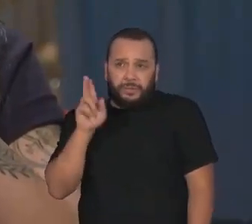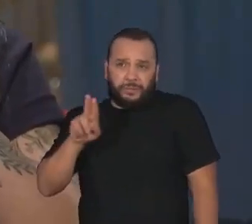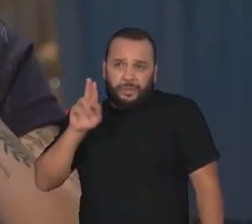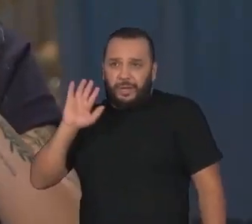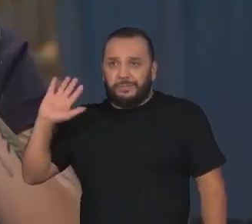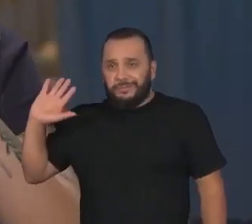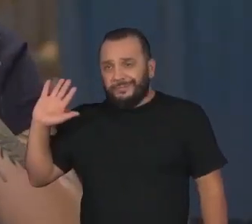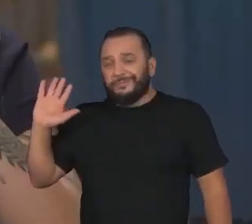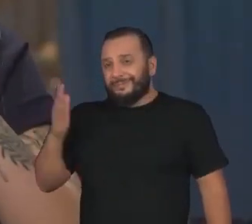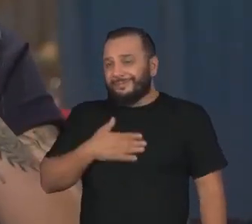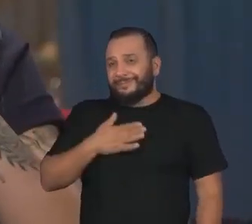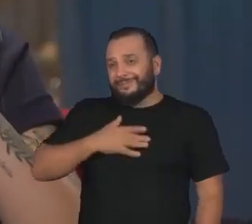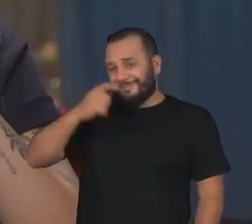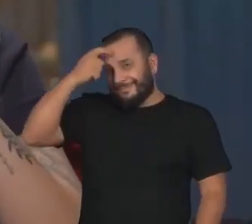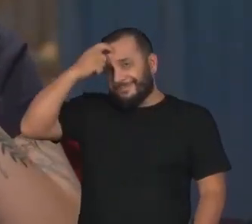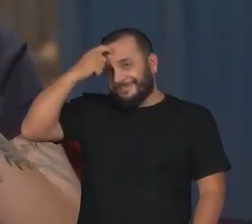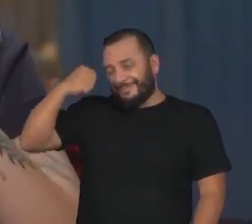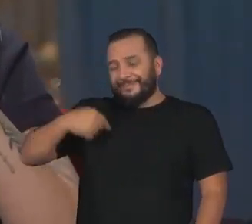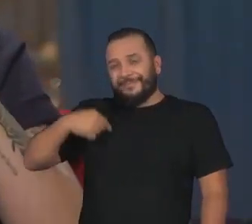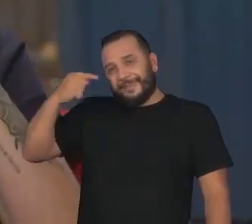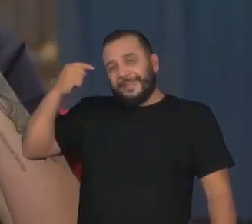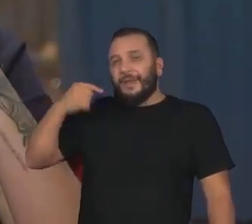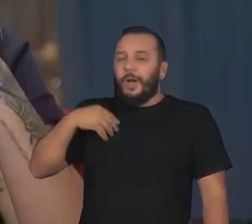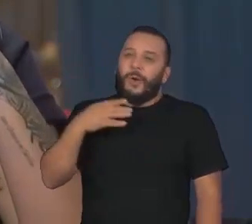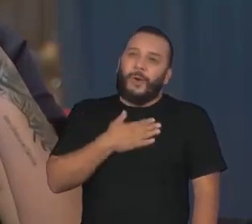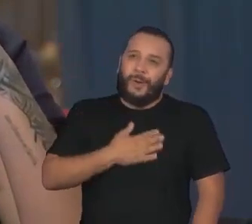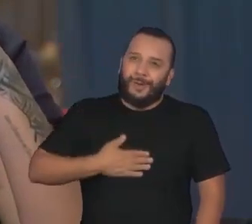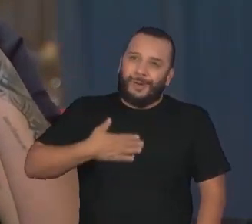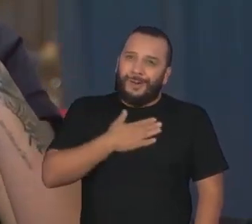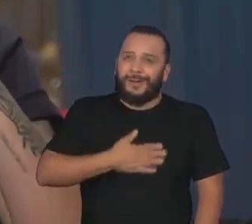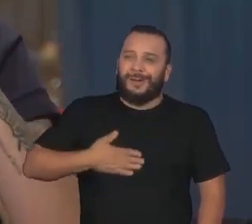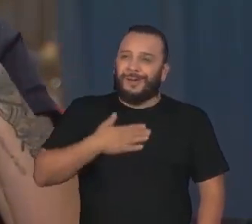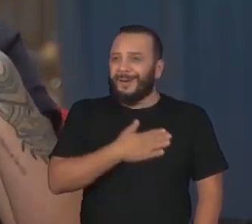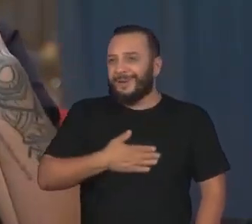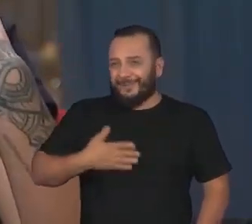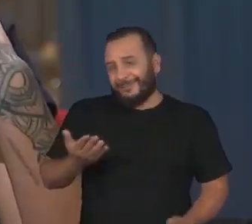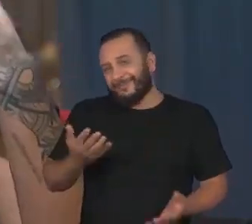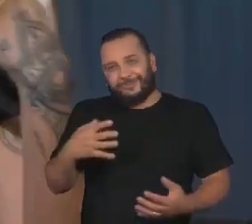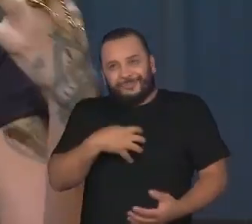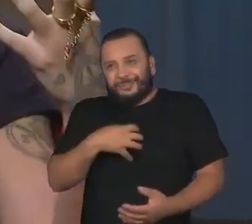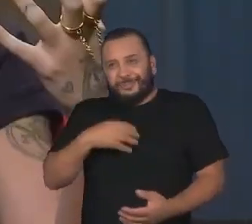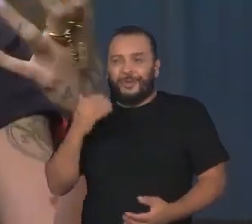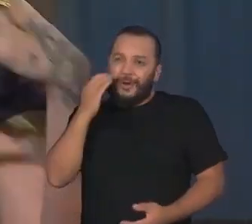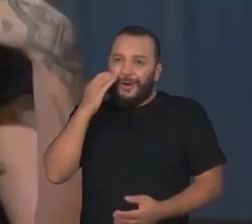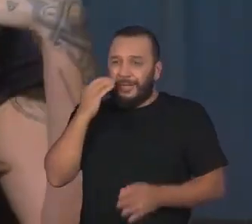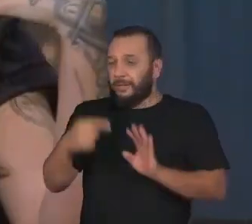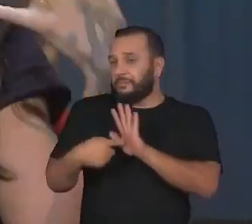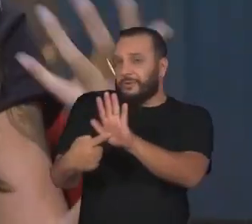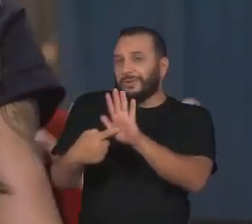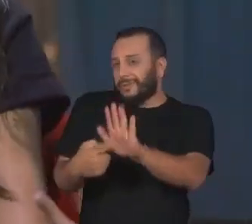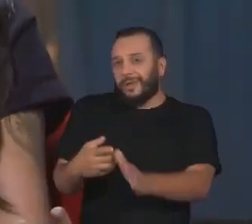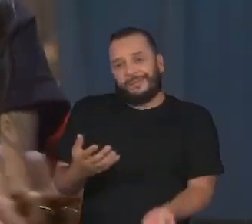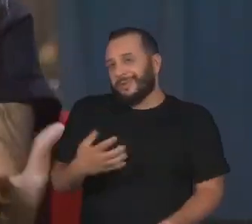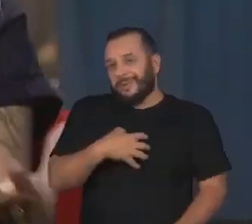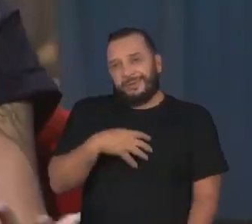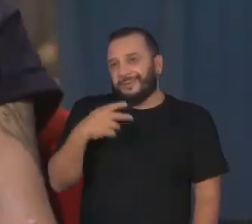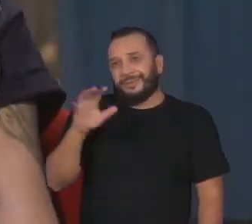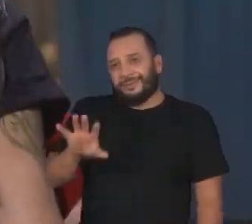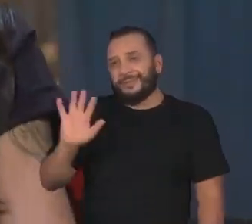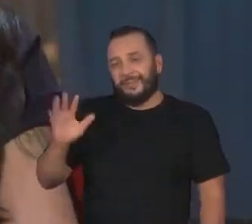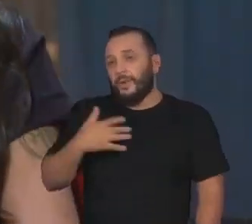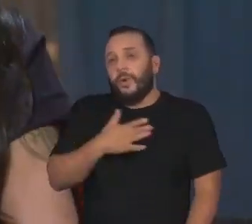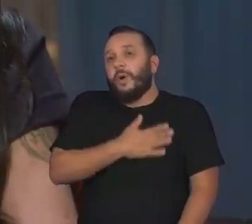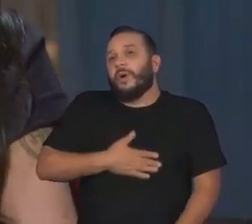então na minha cabeça era meio que isso assim ah eu vou mas eu gosto dessa dessa autenticidade então eu eu me expressava assim sempre gostei muito de me